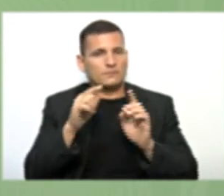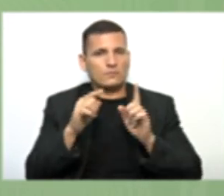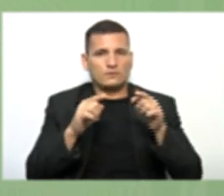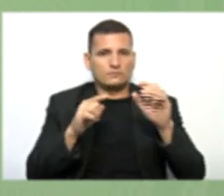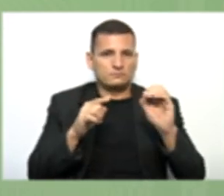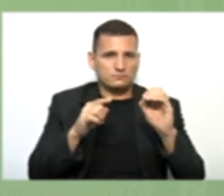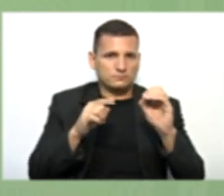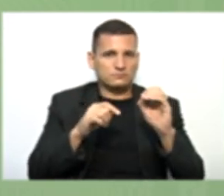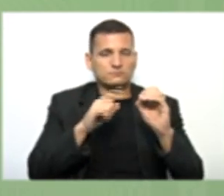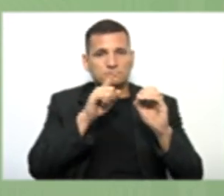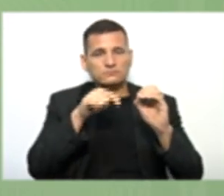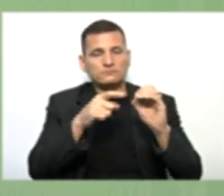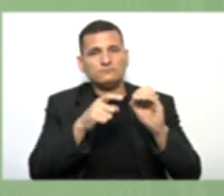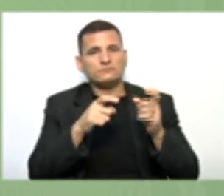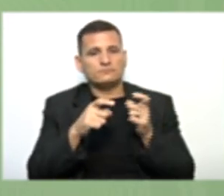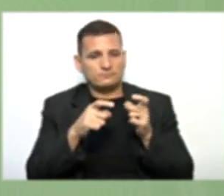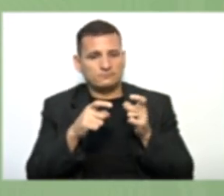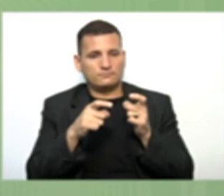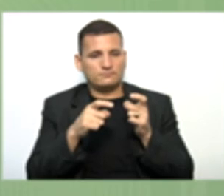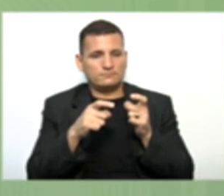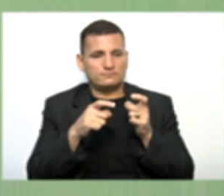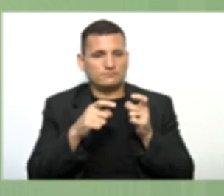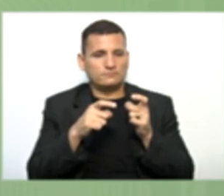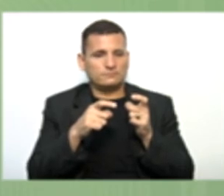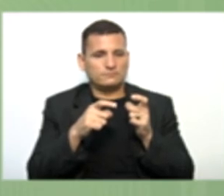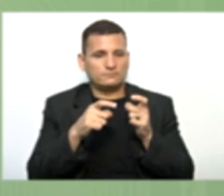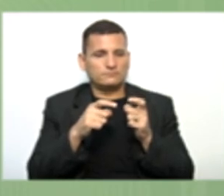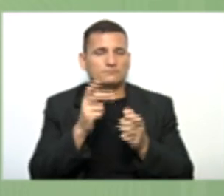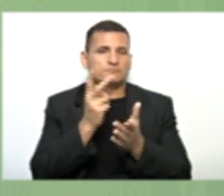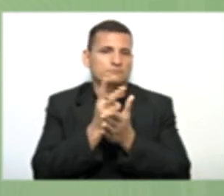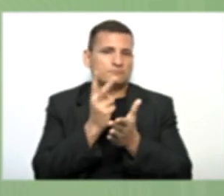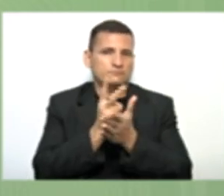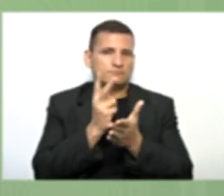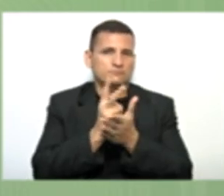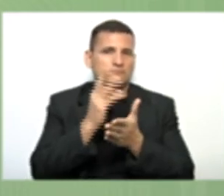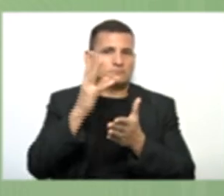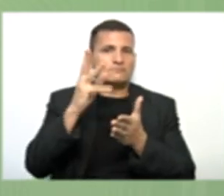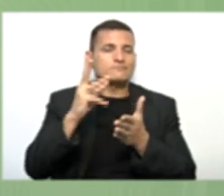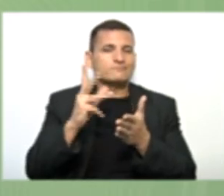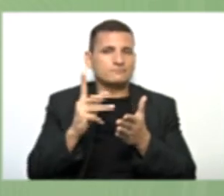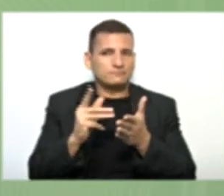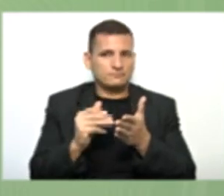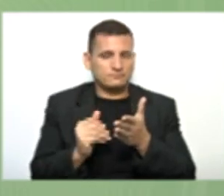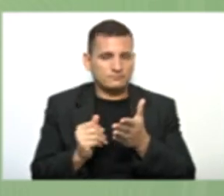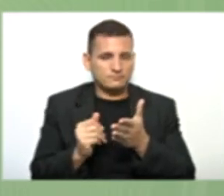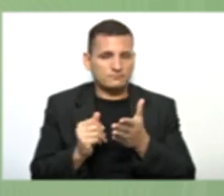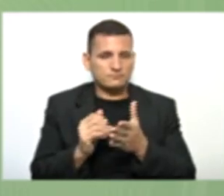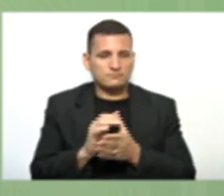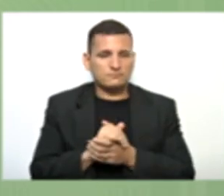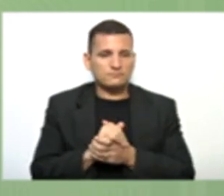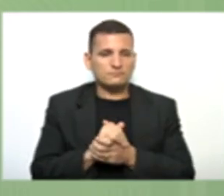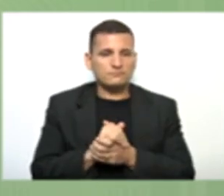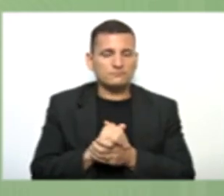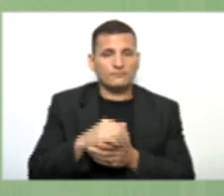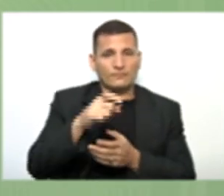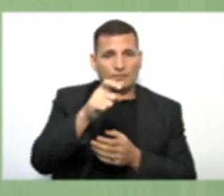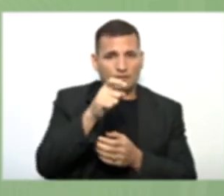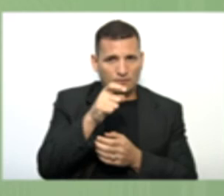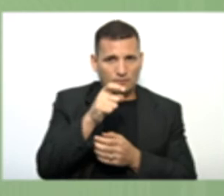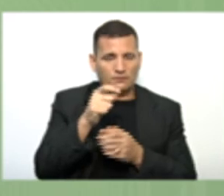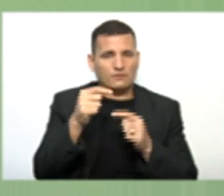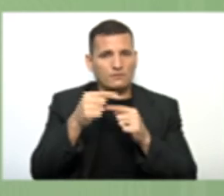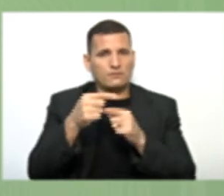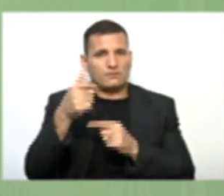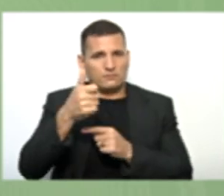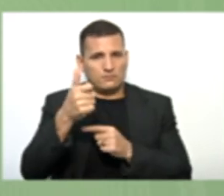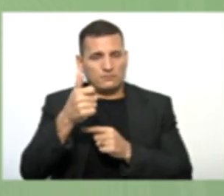0, vai ser X. E a mesma coisa se aplica para todos. Olha só. Posição do X é igual a 1. Aí da